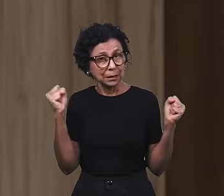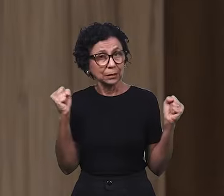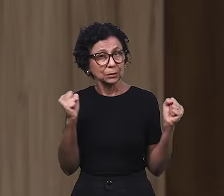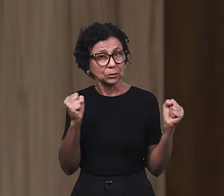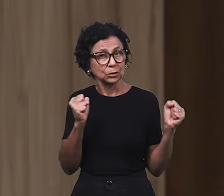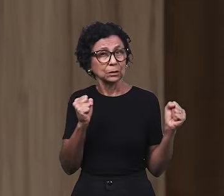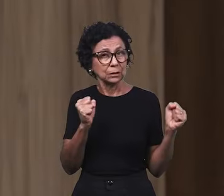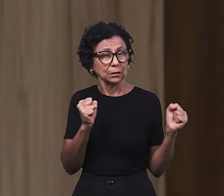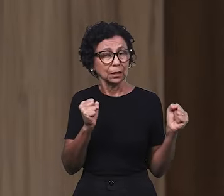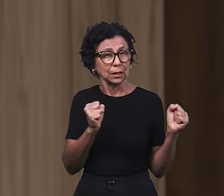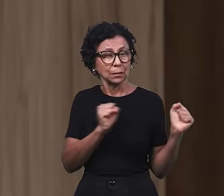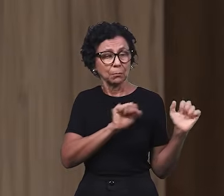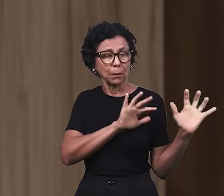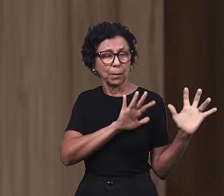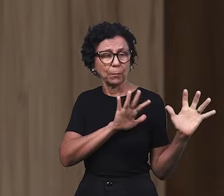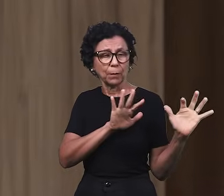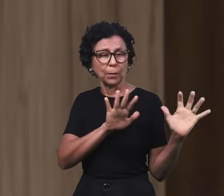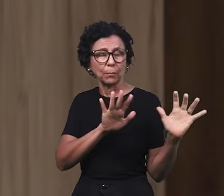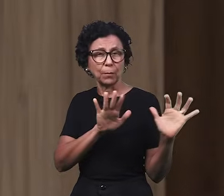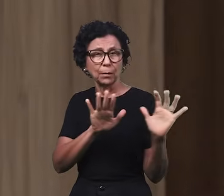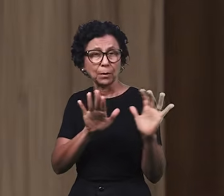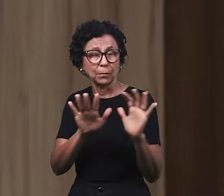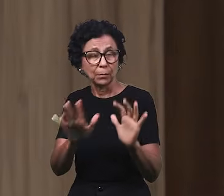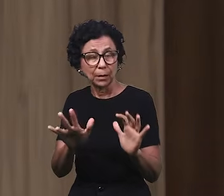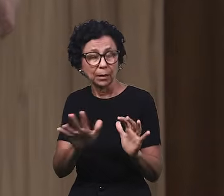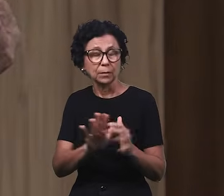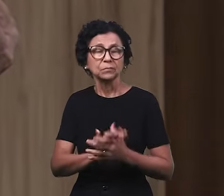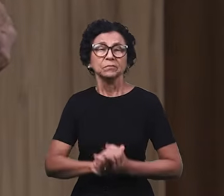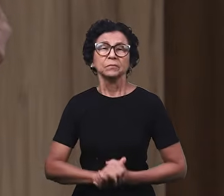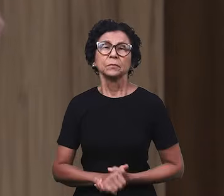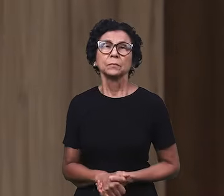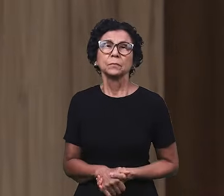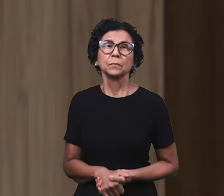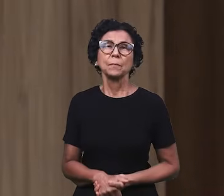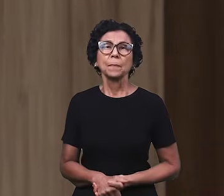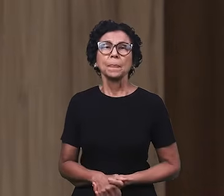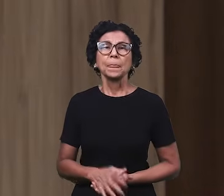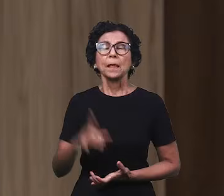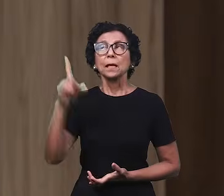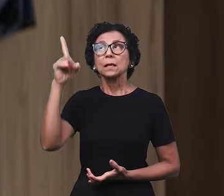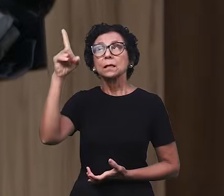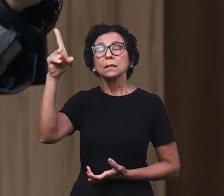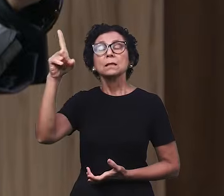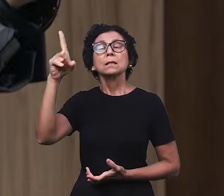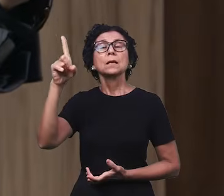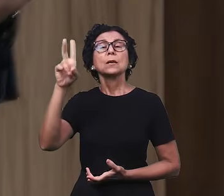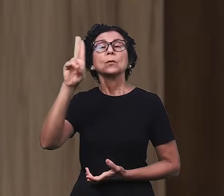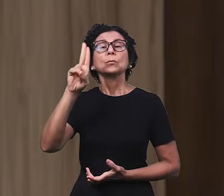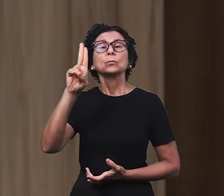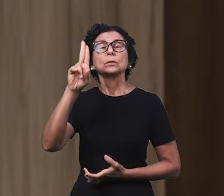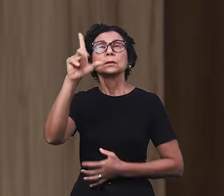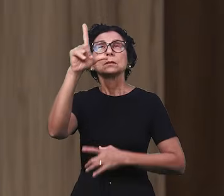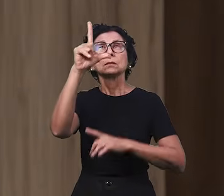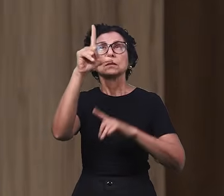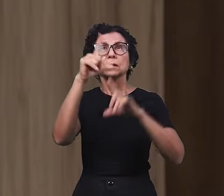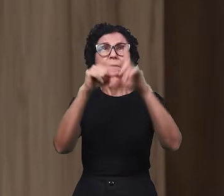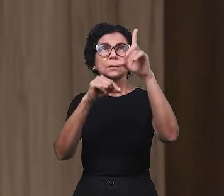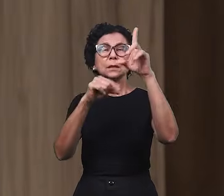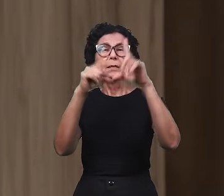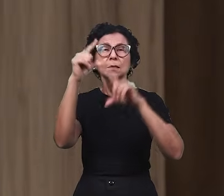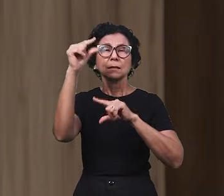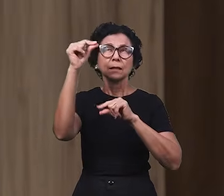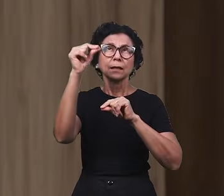Deus usa um corpo celeste especial, que era a estrela, né? E a